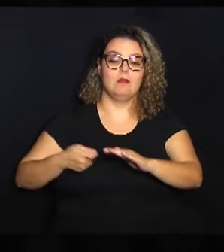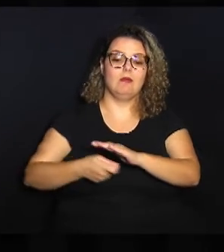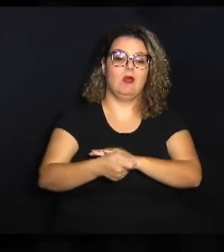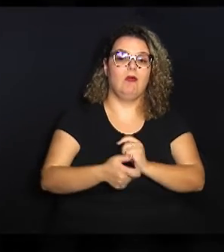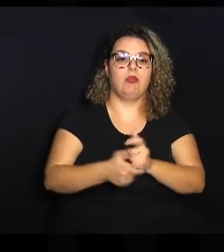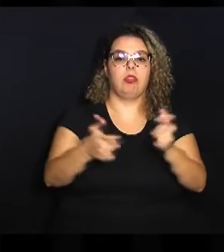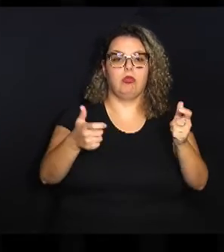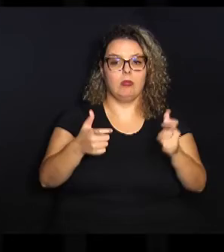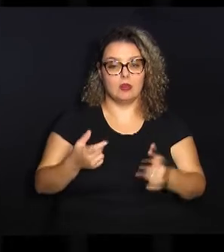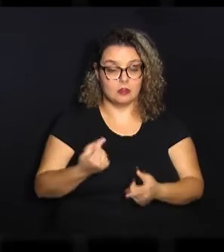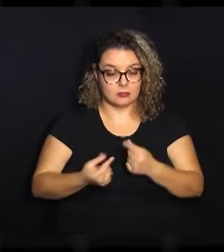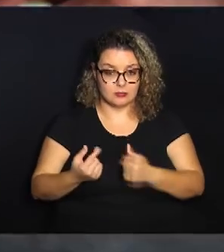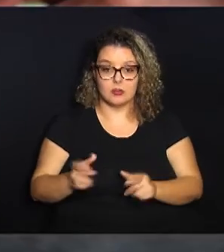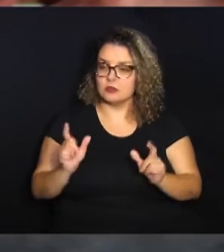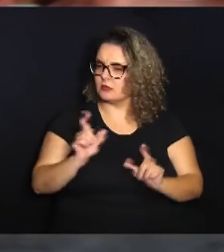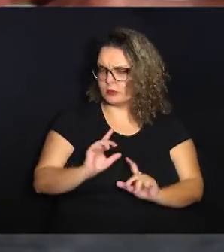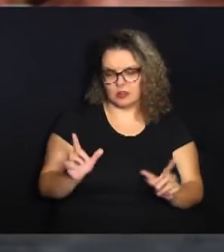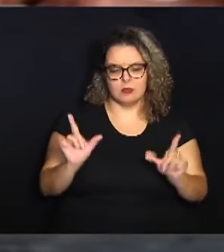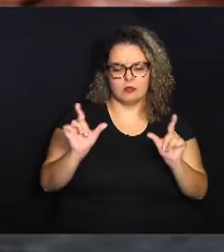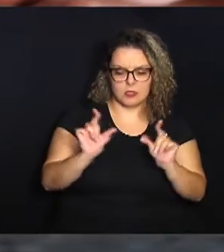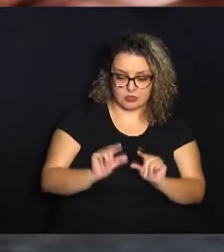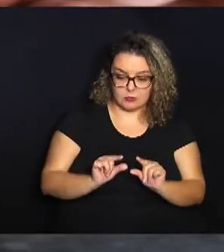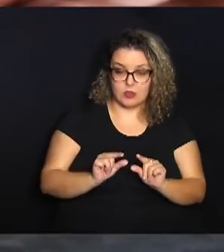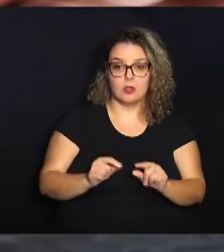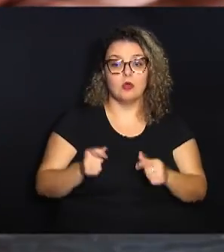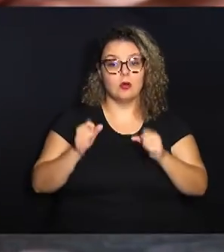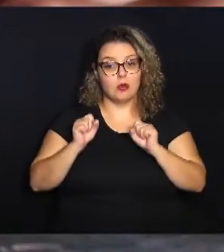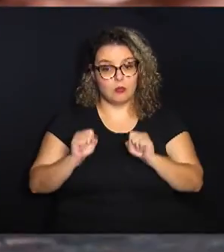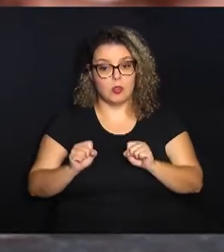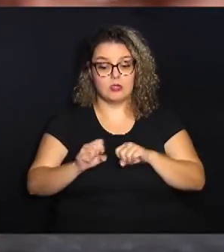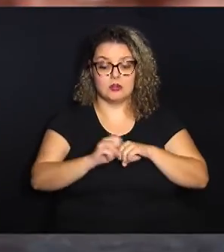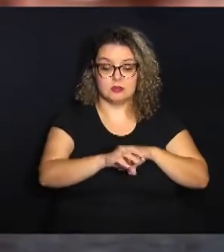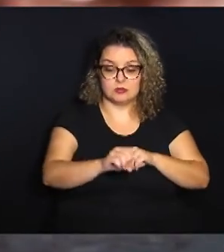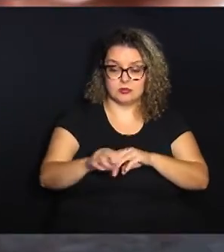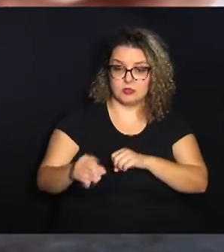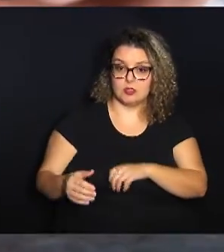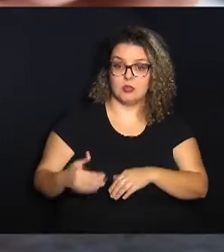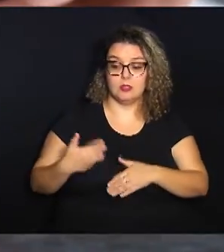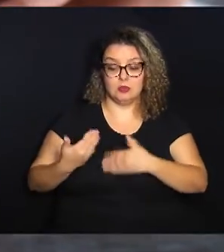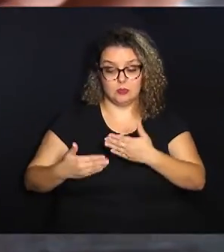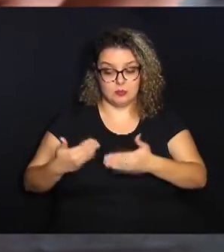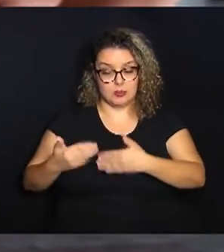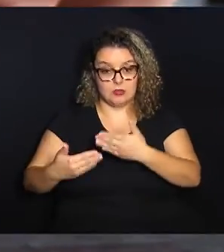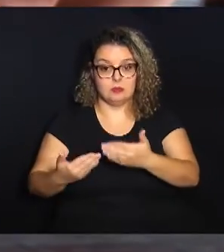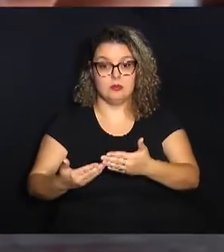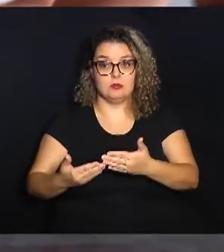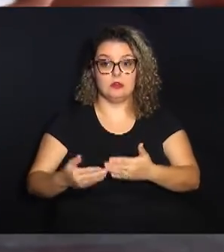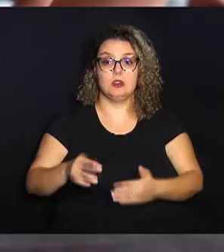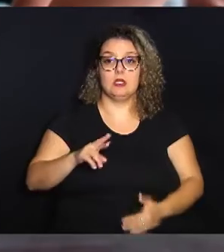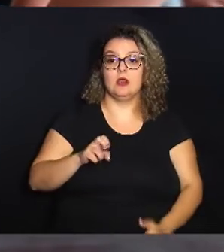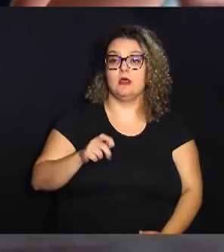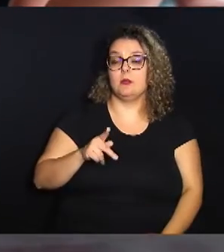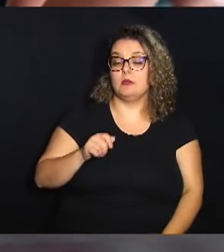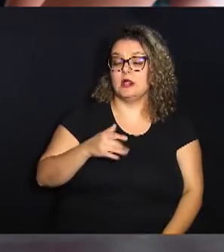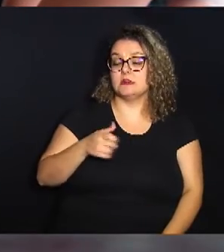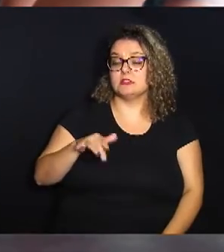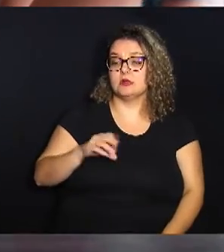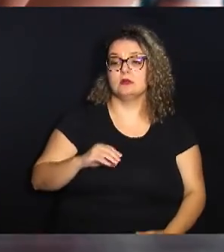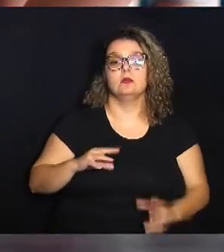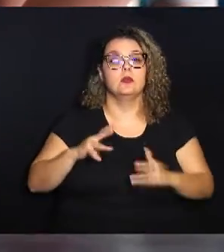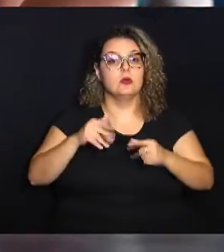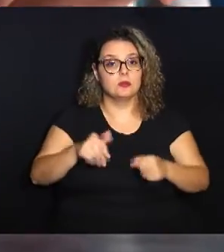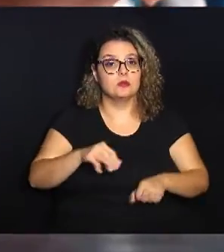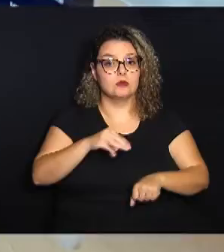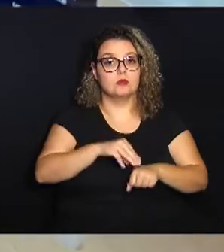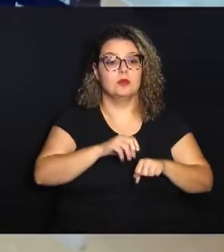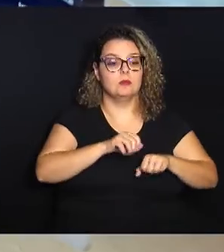altos recursos financeiros. Ele pode ser ensinável, em que os processos podem ser repassados para todos os membros